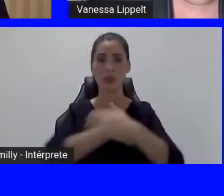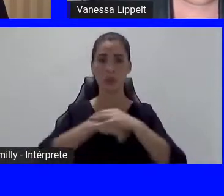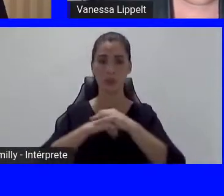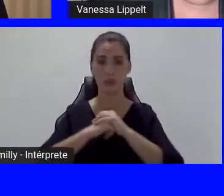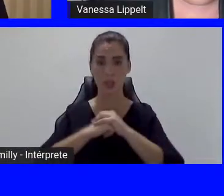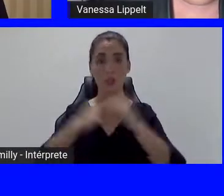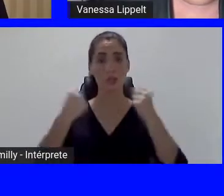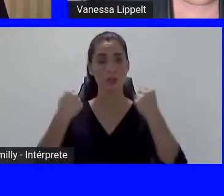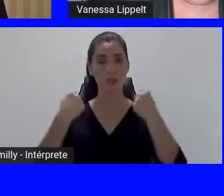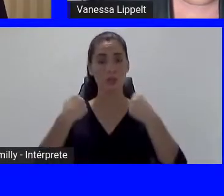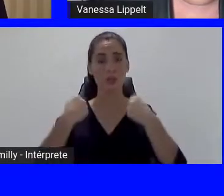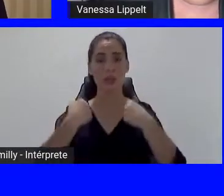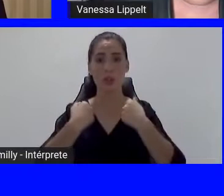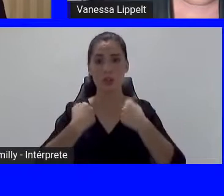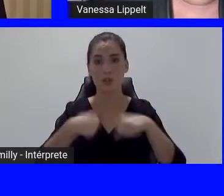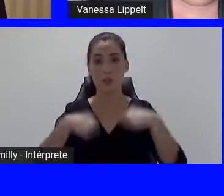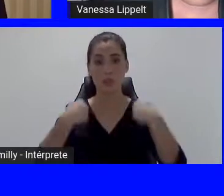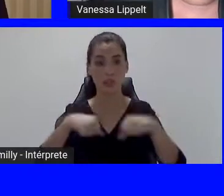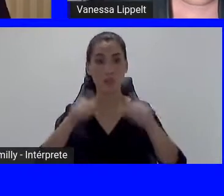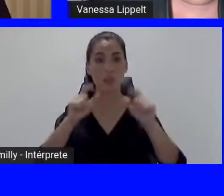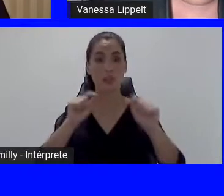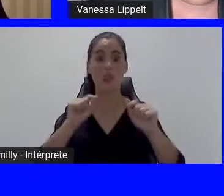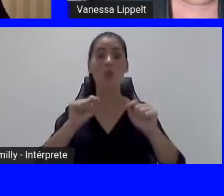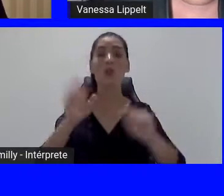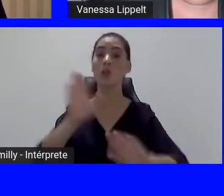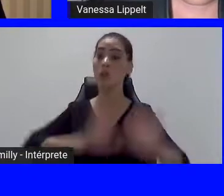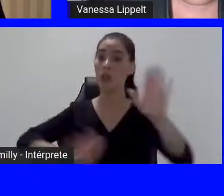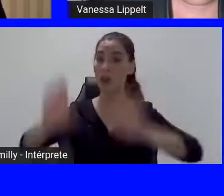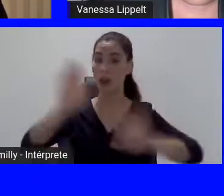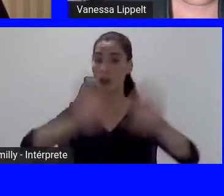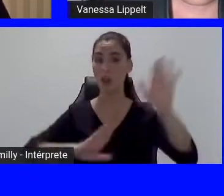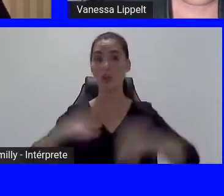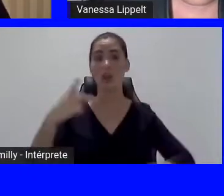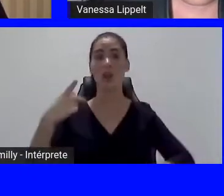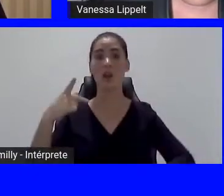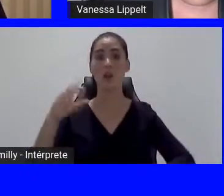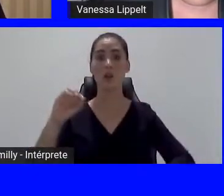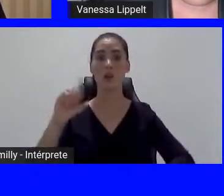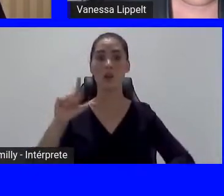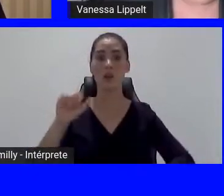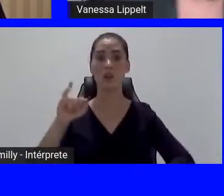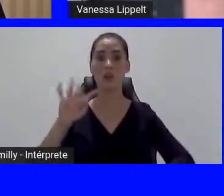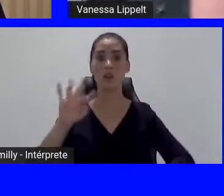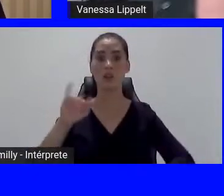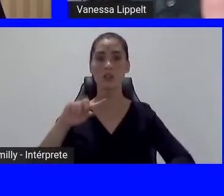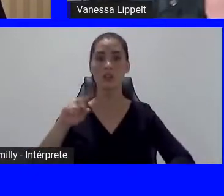gestão, mas nós temos que tomar muito cuidado com a politização das Forças Armadas brasileiras.